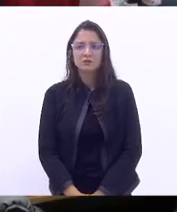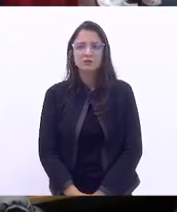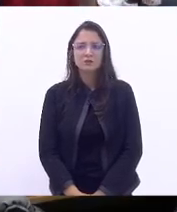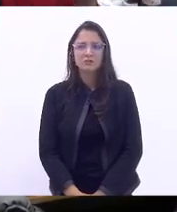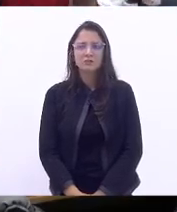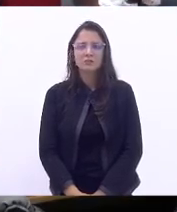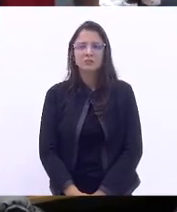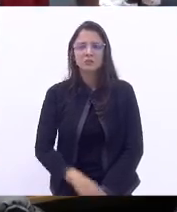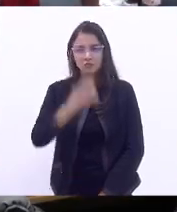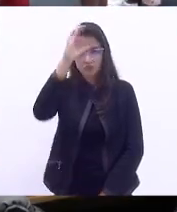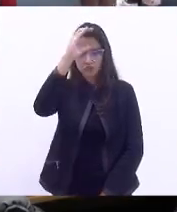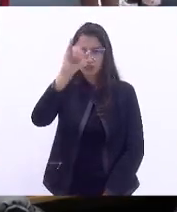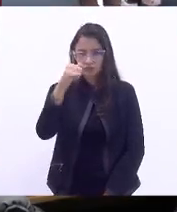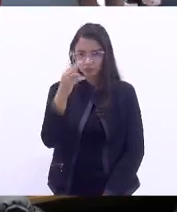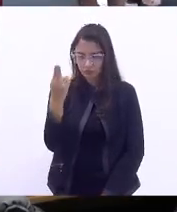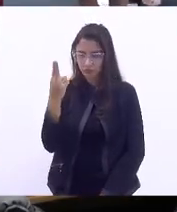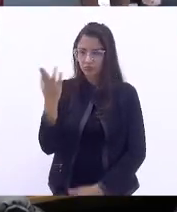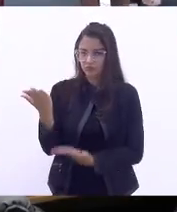Deputada Tia Ju.